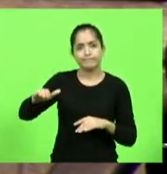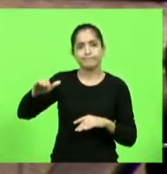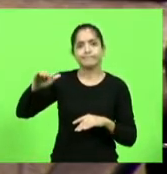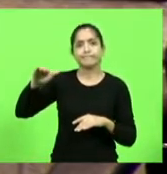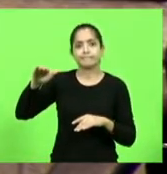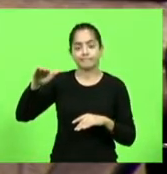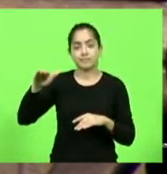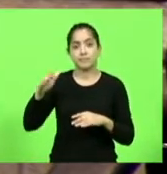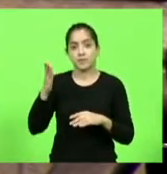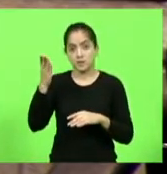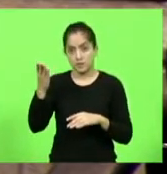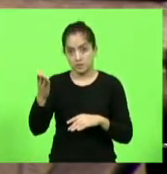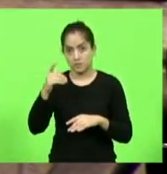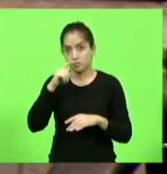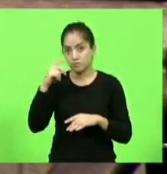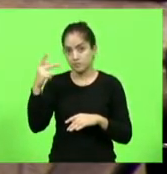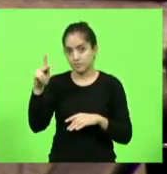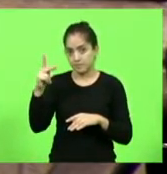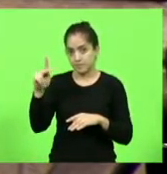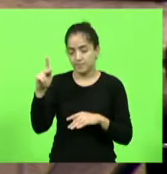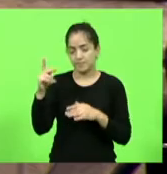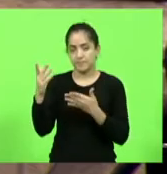quando seu pai ainda